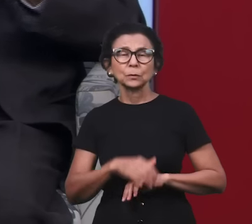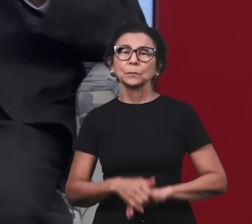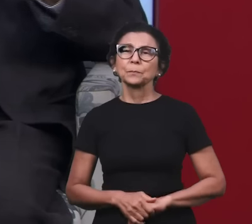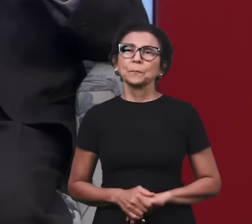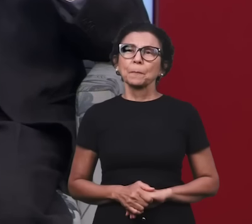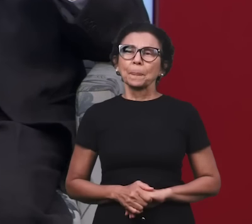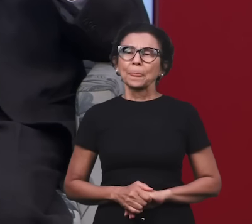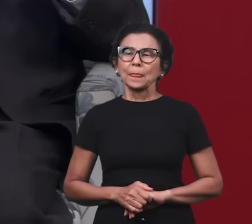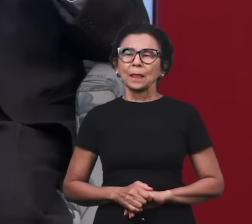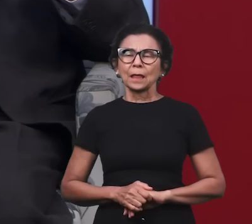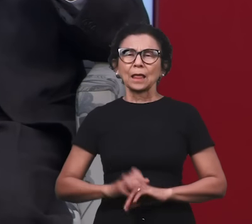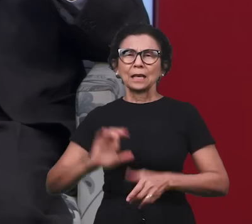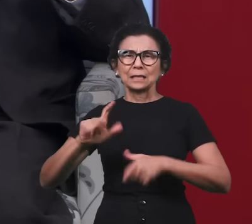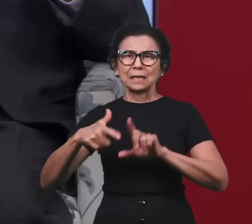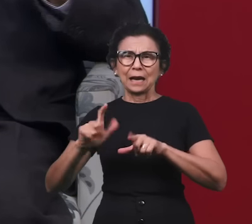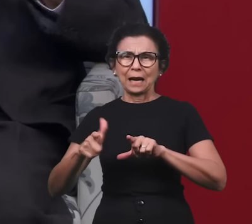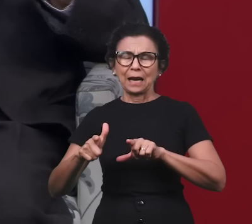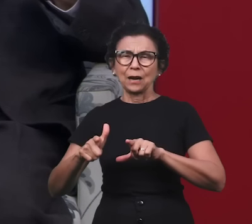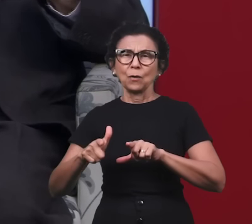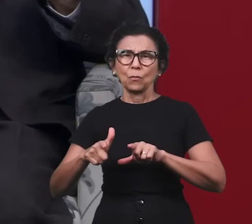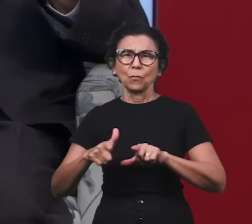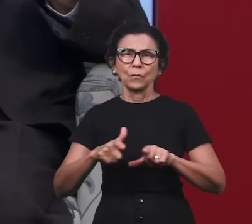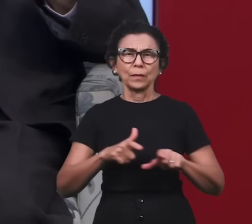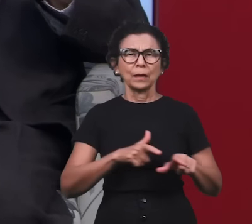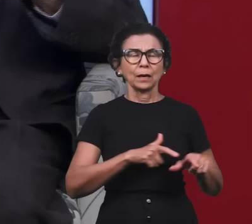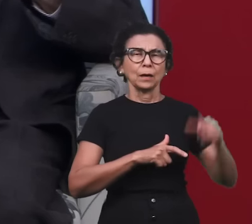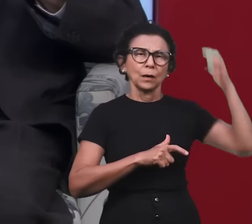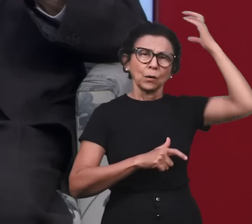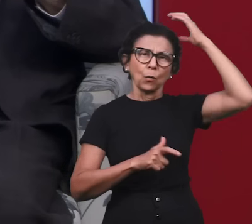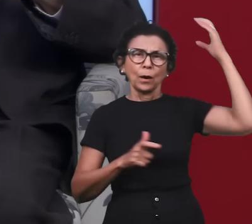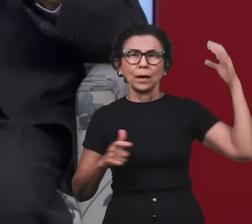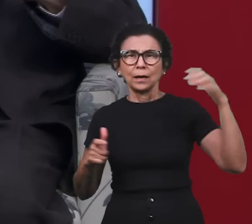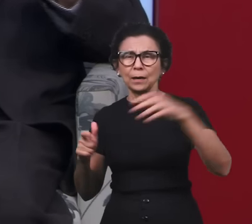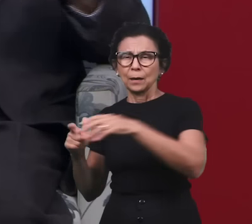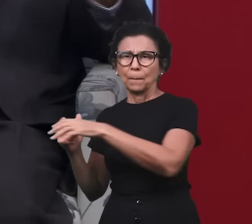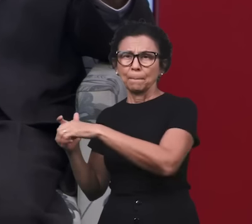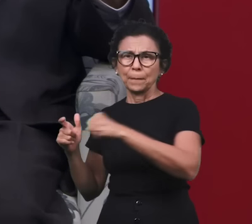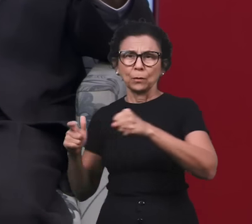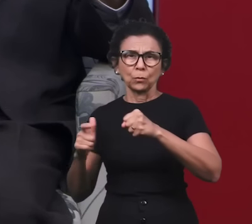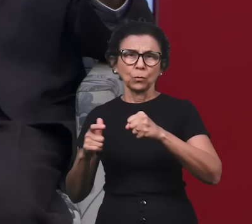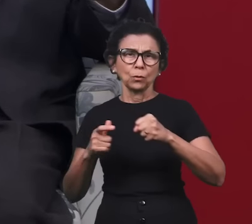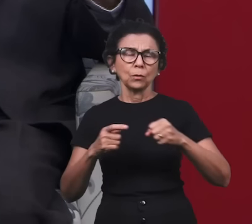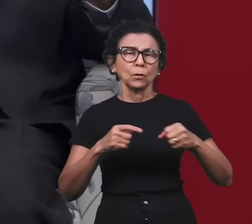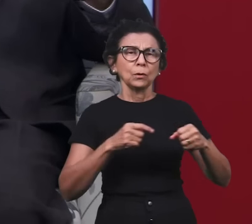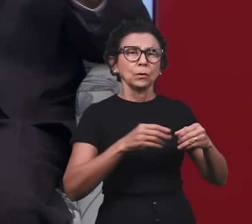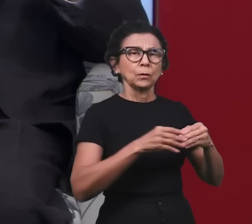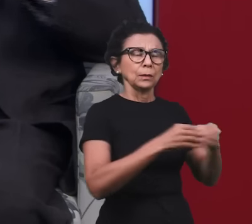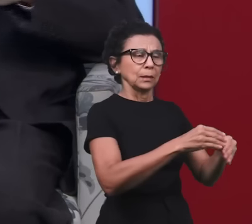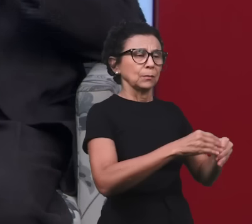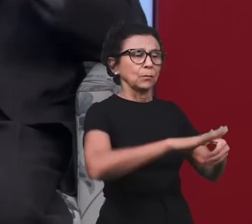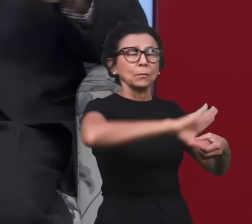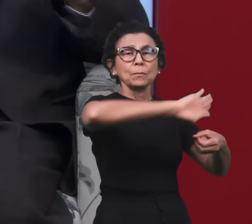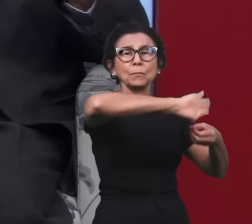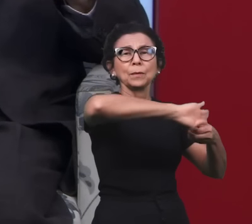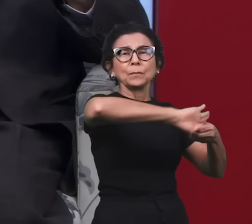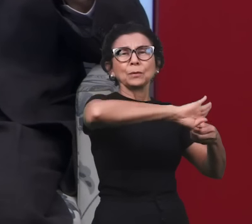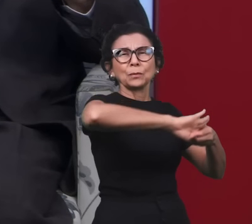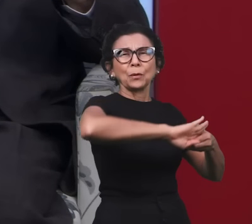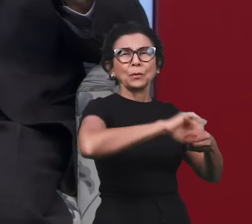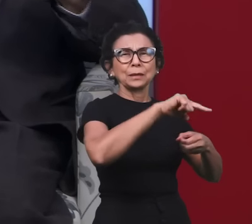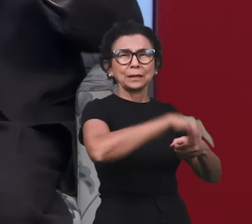O povo de Israel foi levado para a Babilônia, porque Babilônia era o lugar, o centro da idolatria, o centro